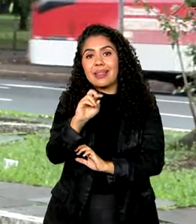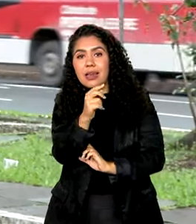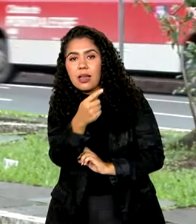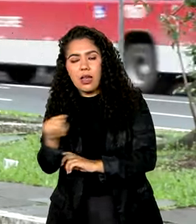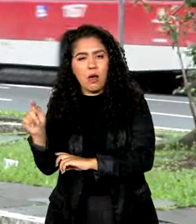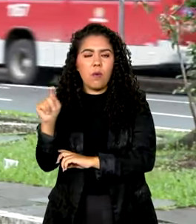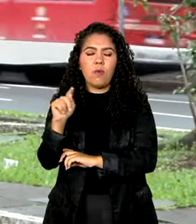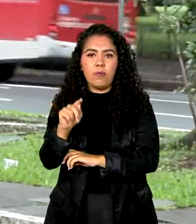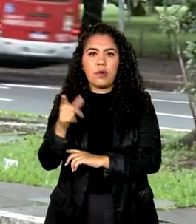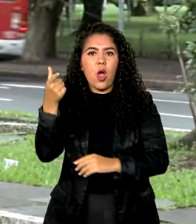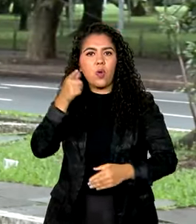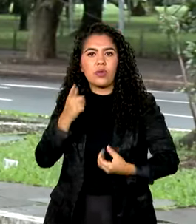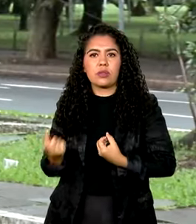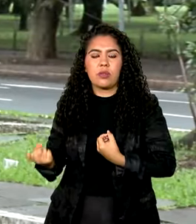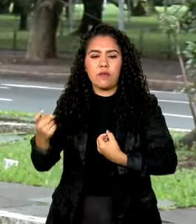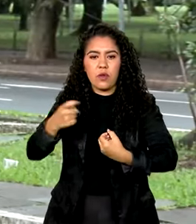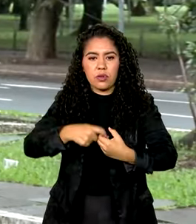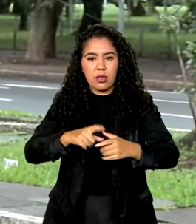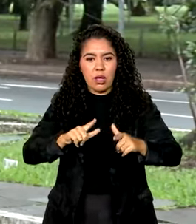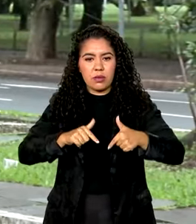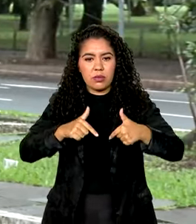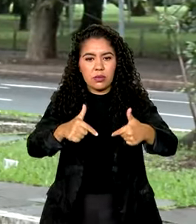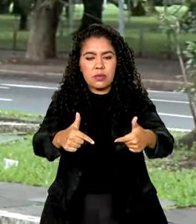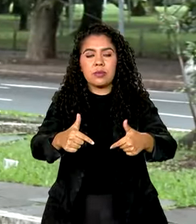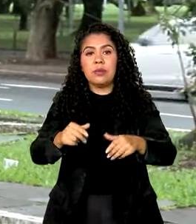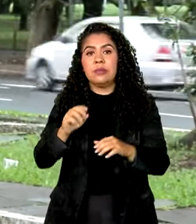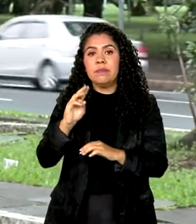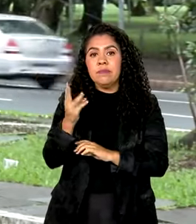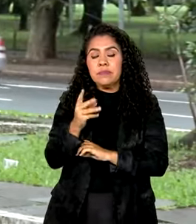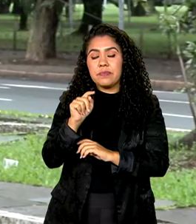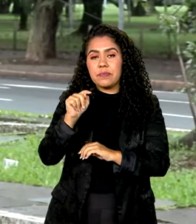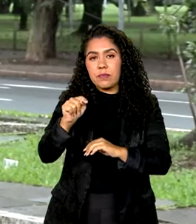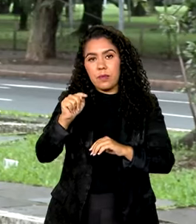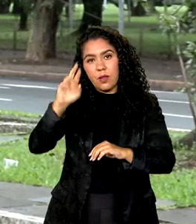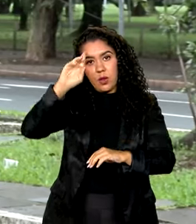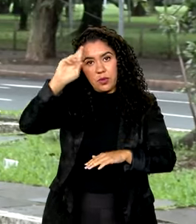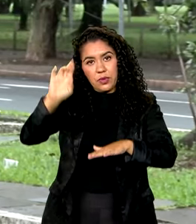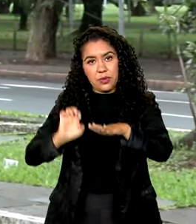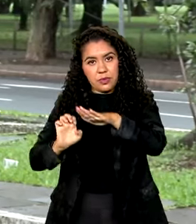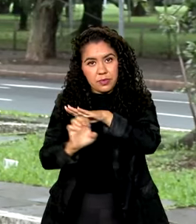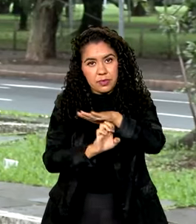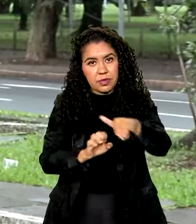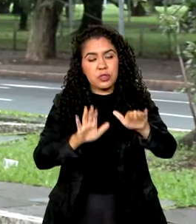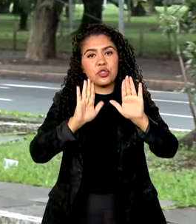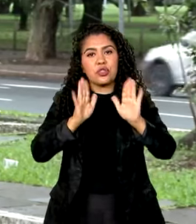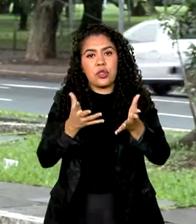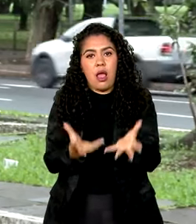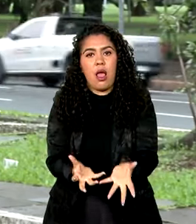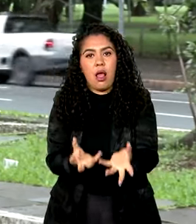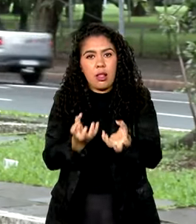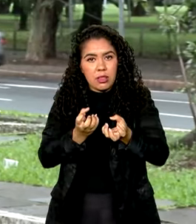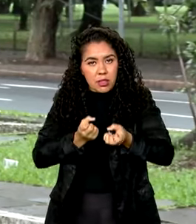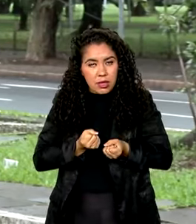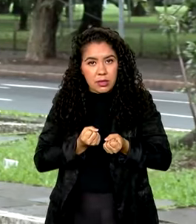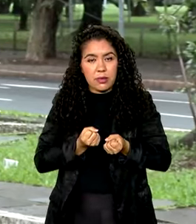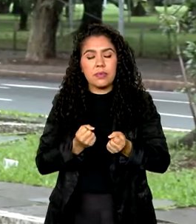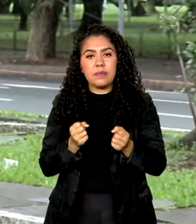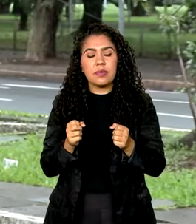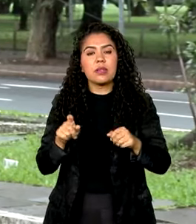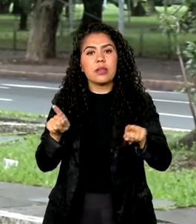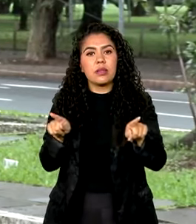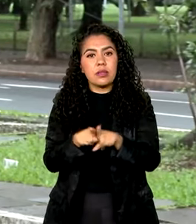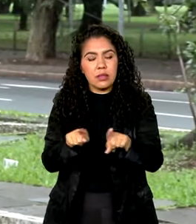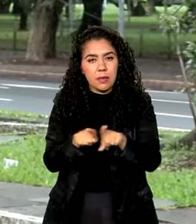as atividades. 13 mil empresários gaúchos já foram beneficiados com essa medida. E olha, Vanessa, para encerrar, a